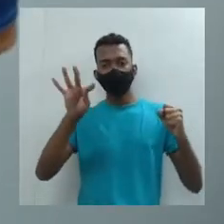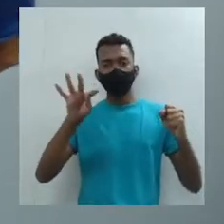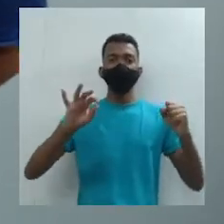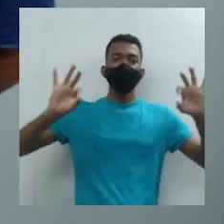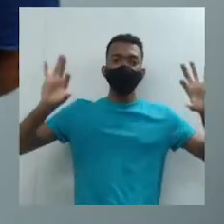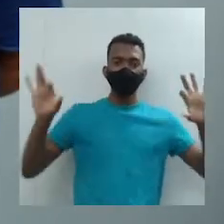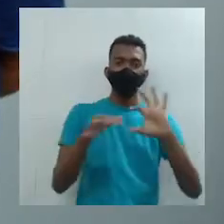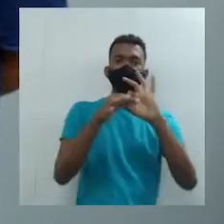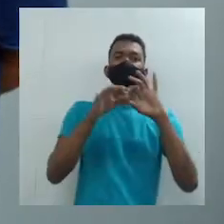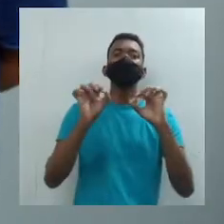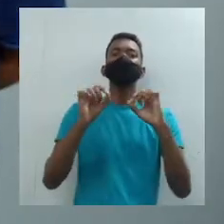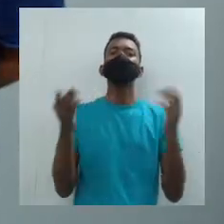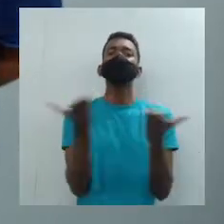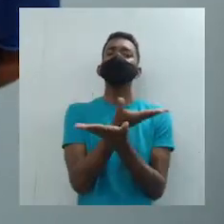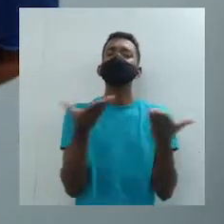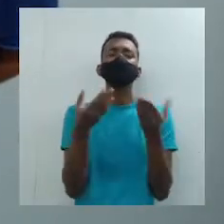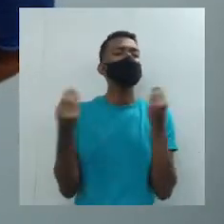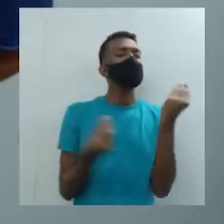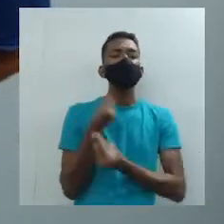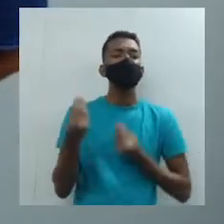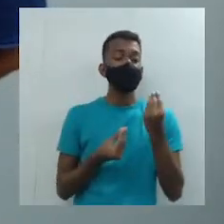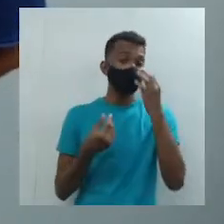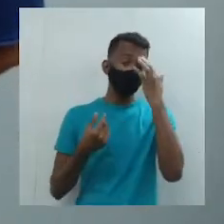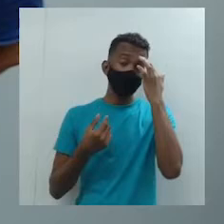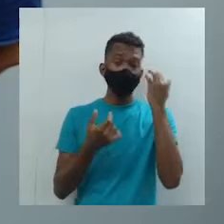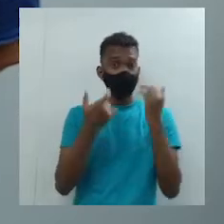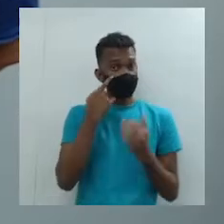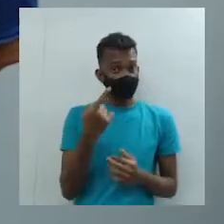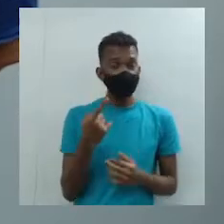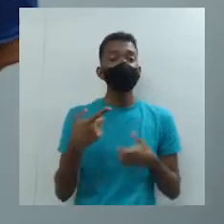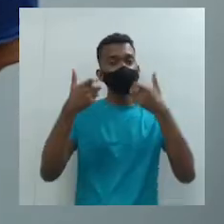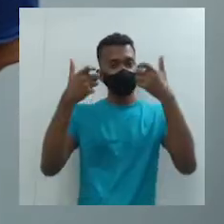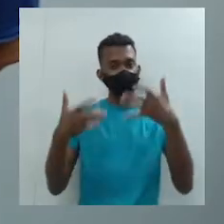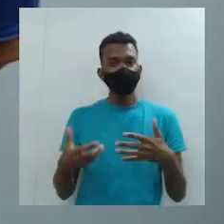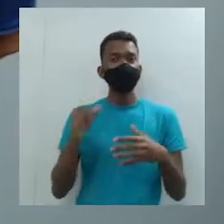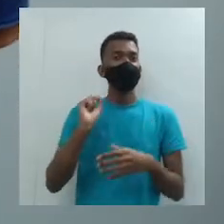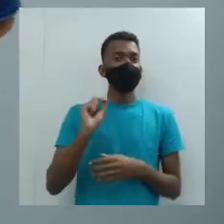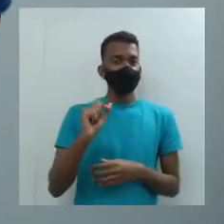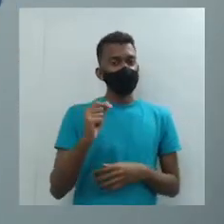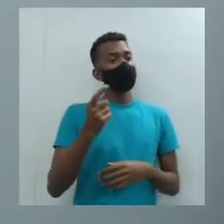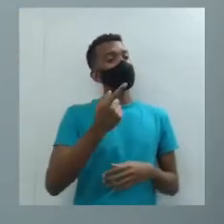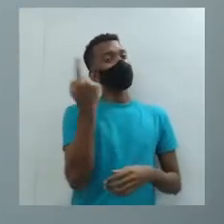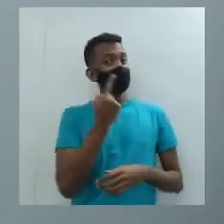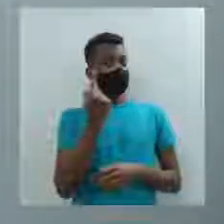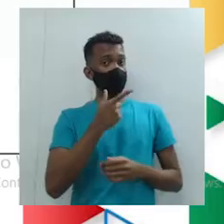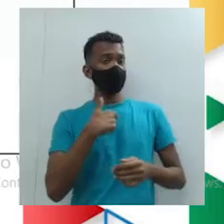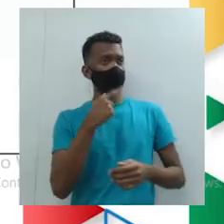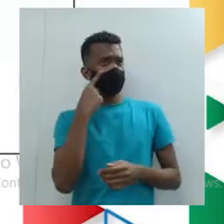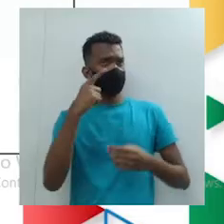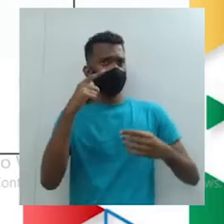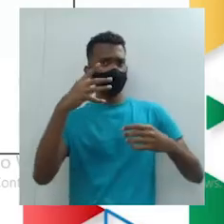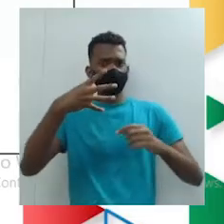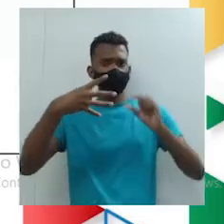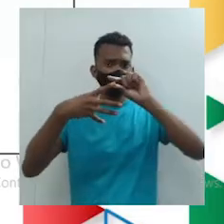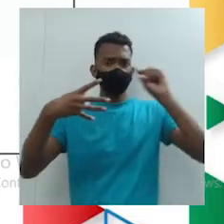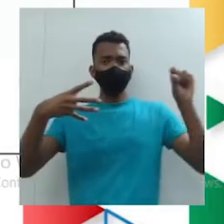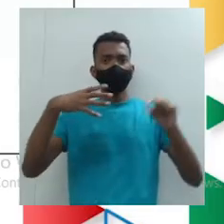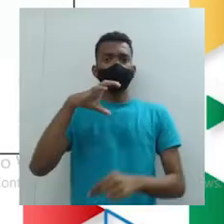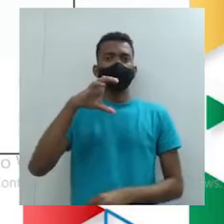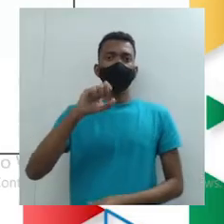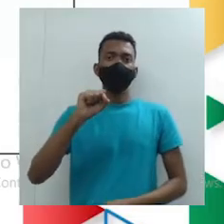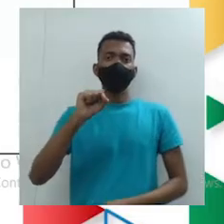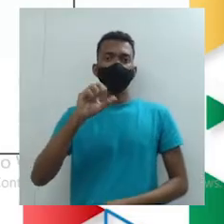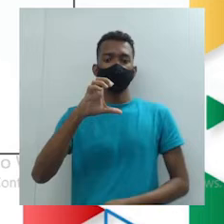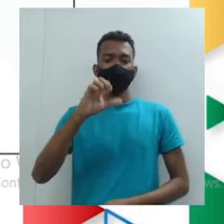mas qual é a relação entre os dois? Vamos lá, pessoal. Primeiramente, vamos olhar o primeiro verso, em que diz Carlos